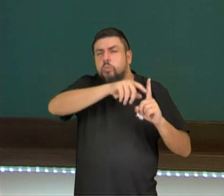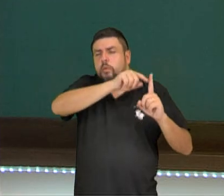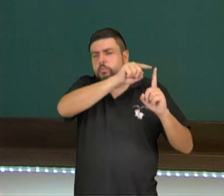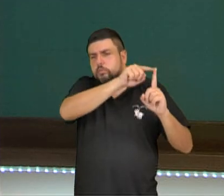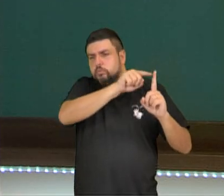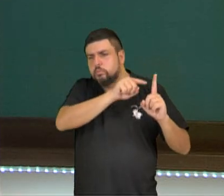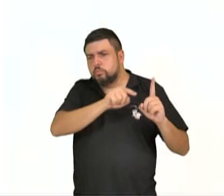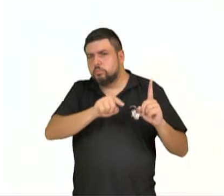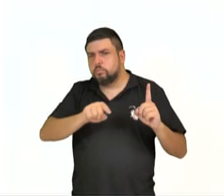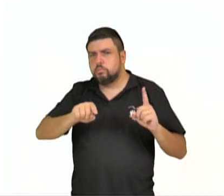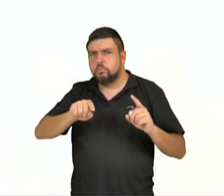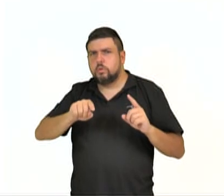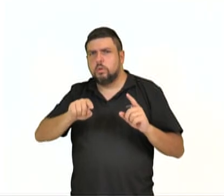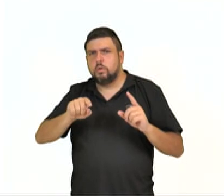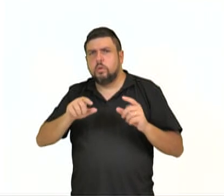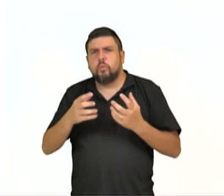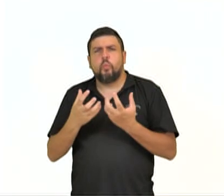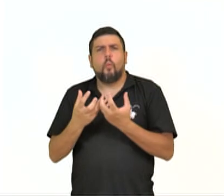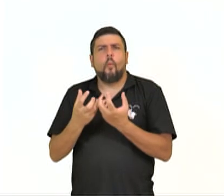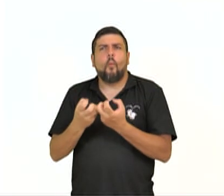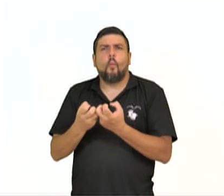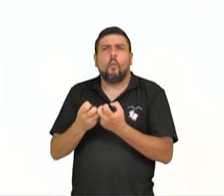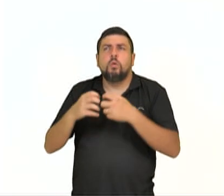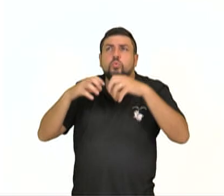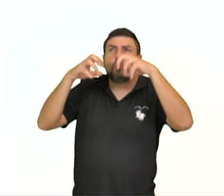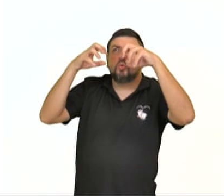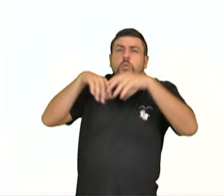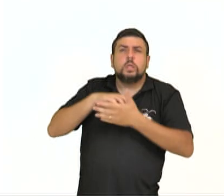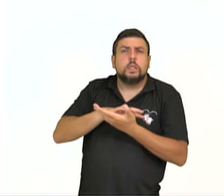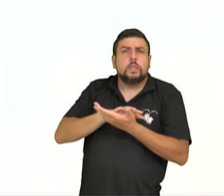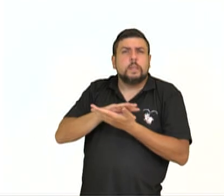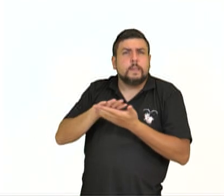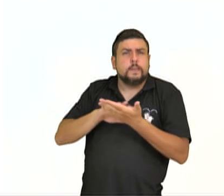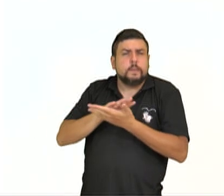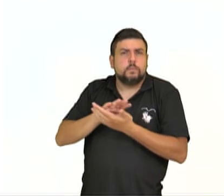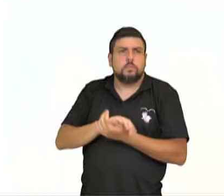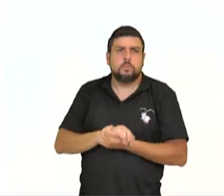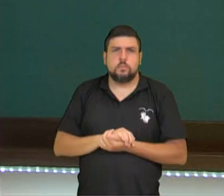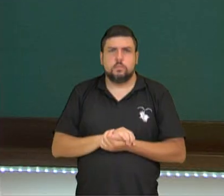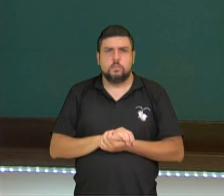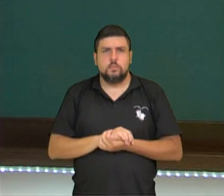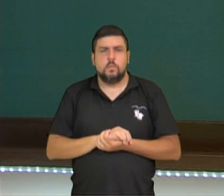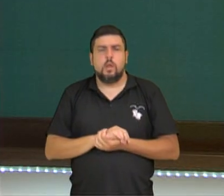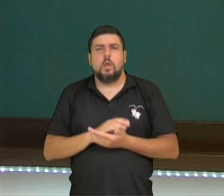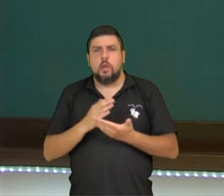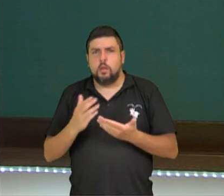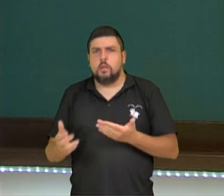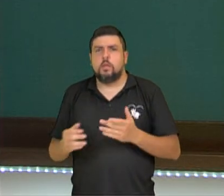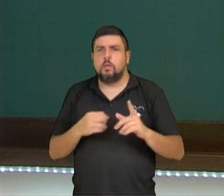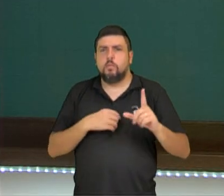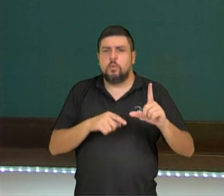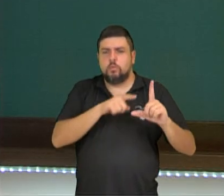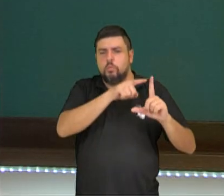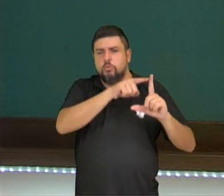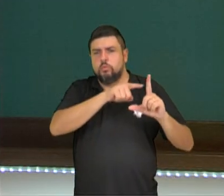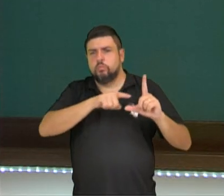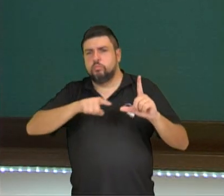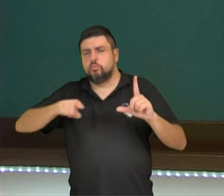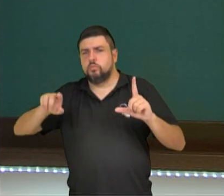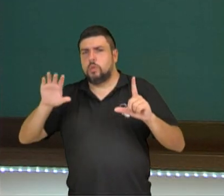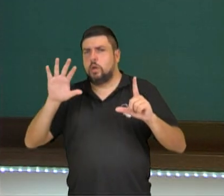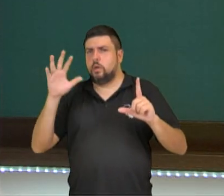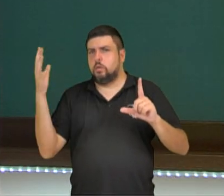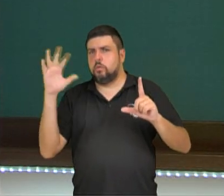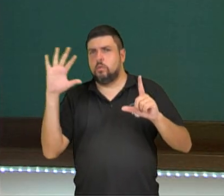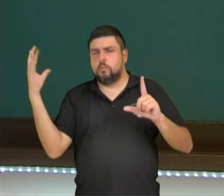aqui extremamente secos ou sem chuva, certo? Então, o climograma vai trazer essa informação. E também vai